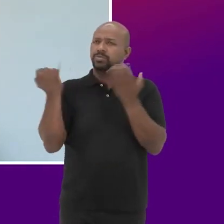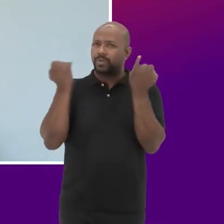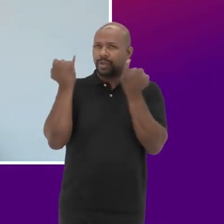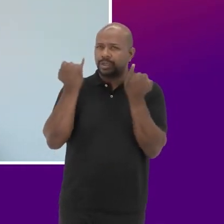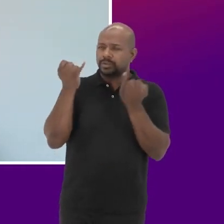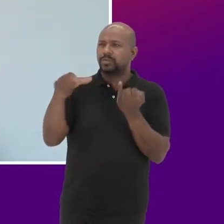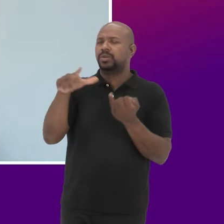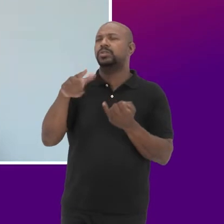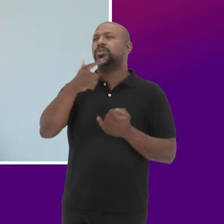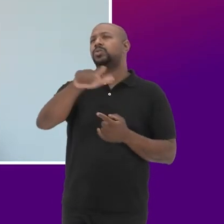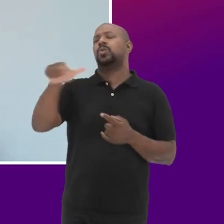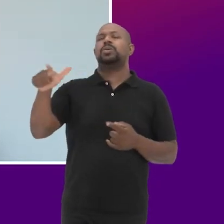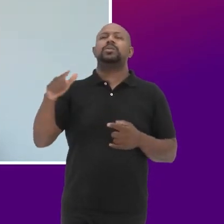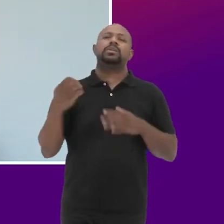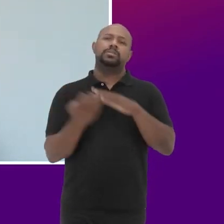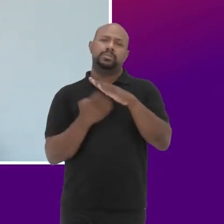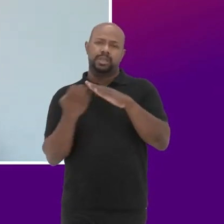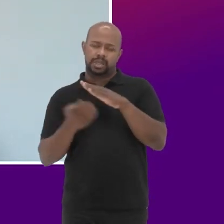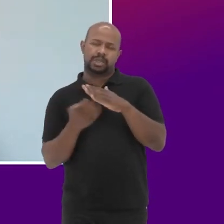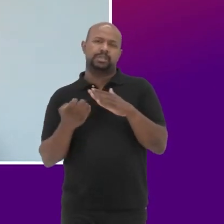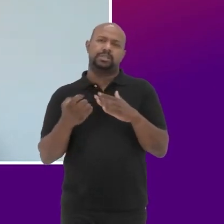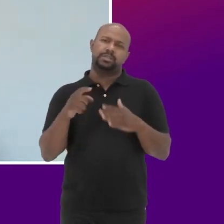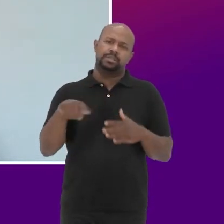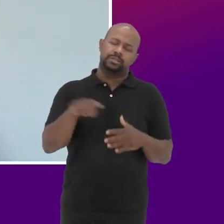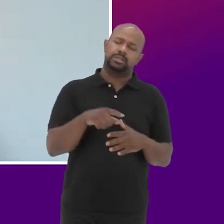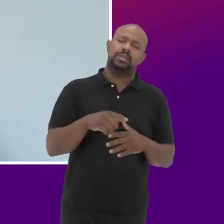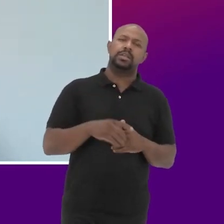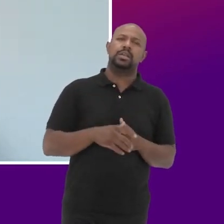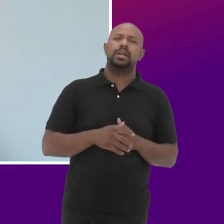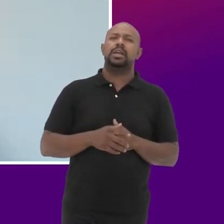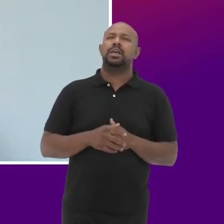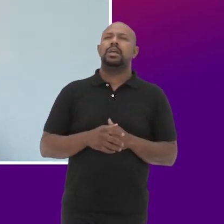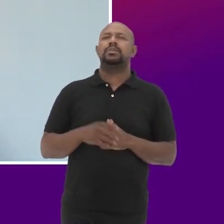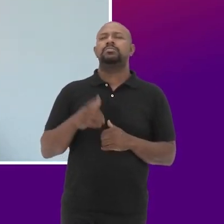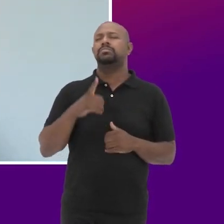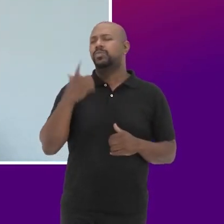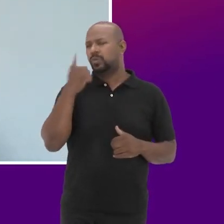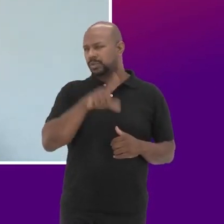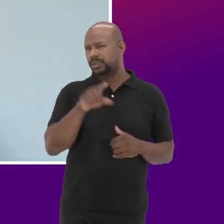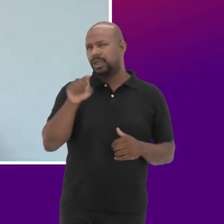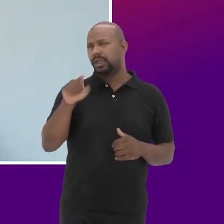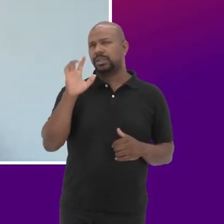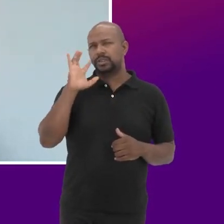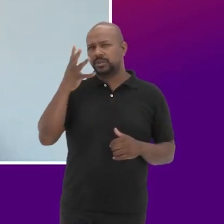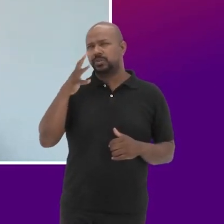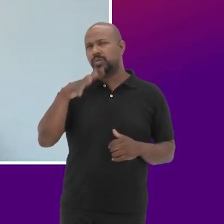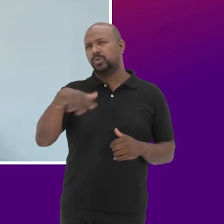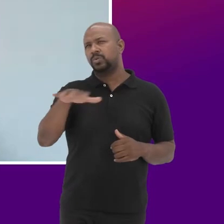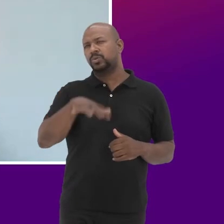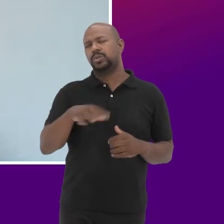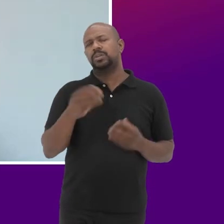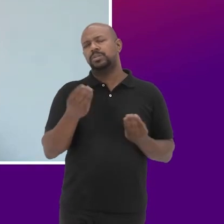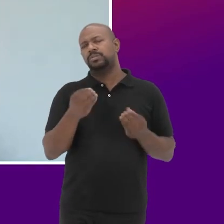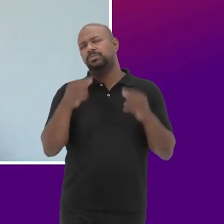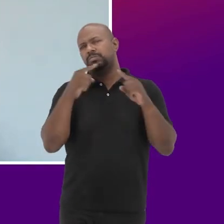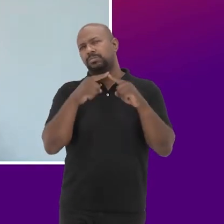outras informações também de outros parceiros e algumas internas da B3, e aí a gente consegue chegar em soluções customizadas para